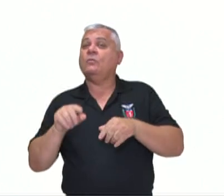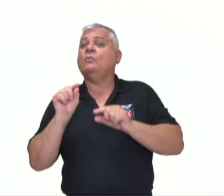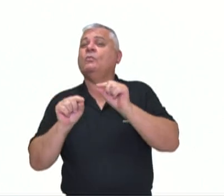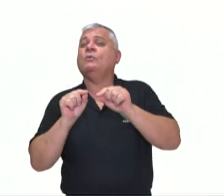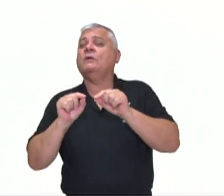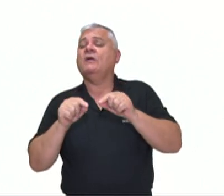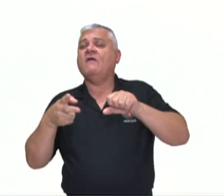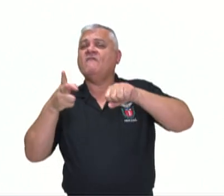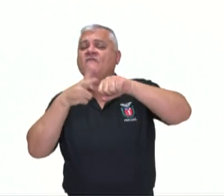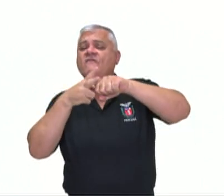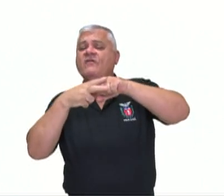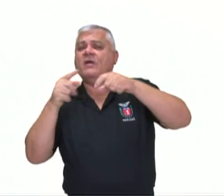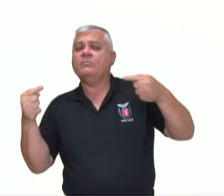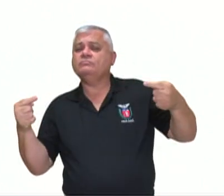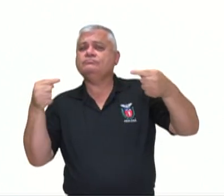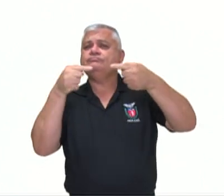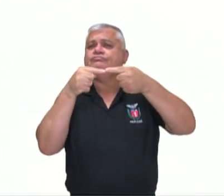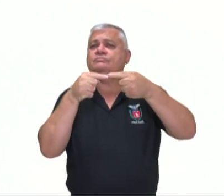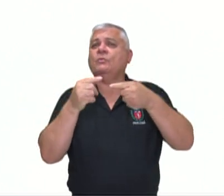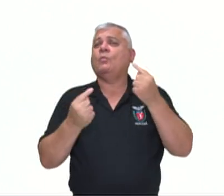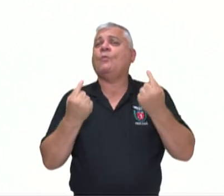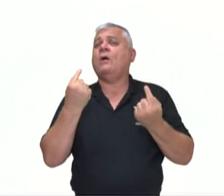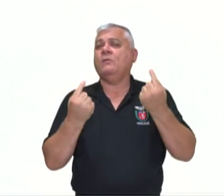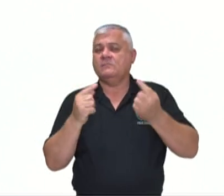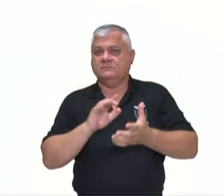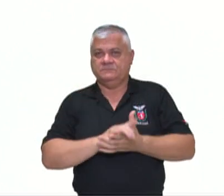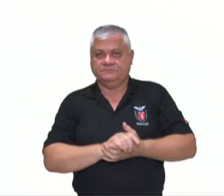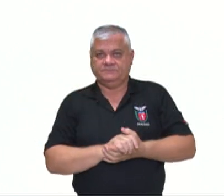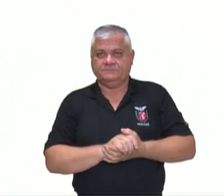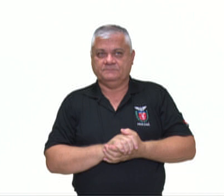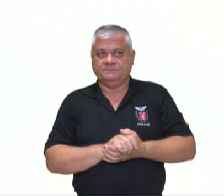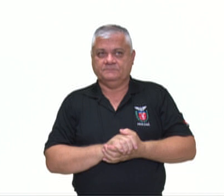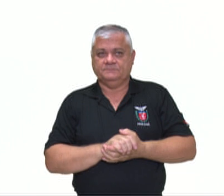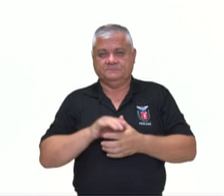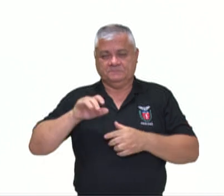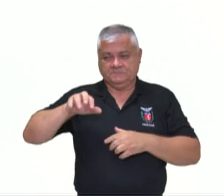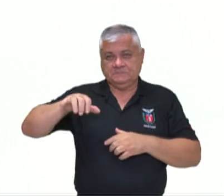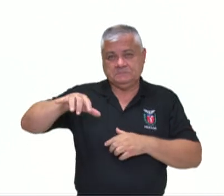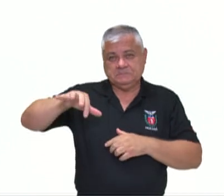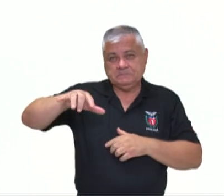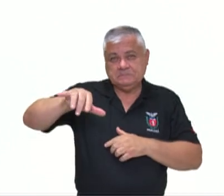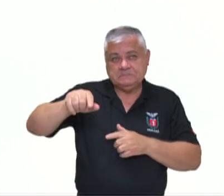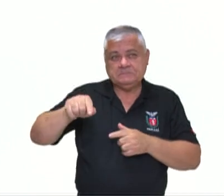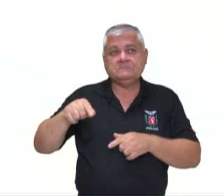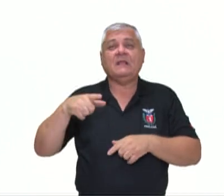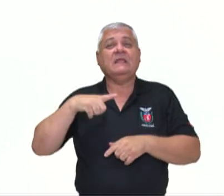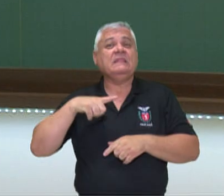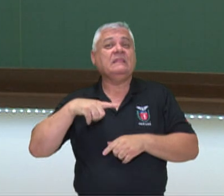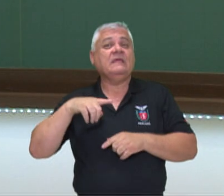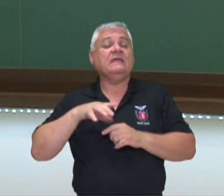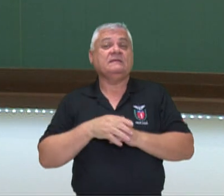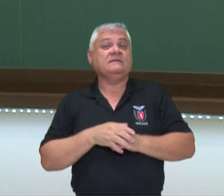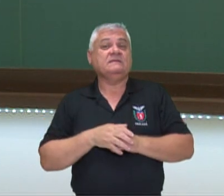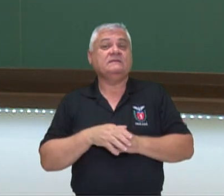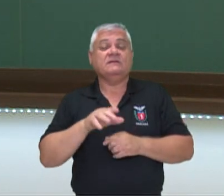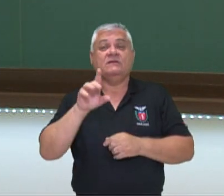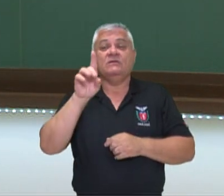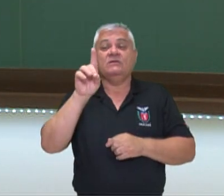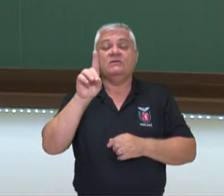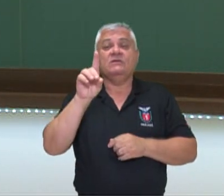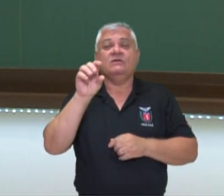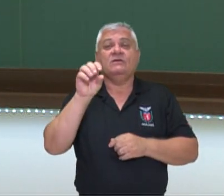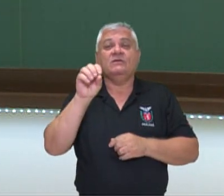verbo que preenche corretamente as duas frases? Né? Insects doesn't have. Aqui por quê?